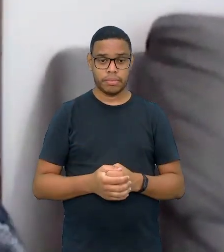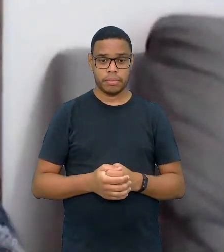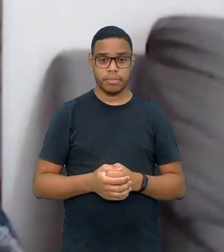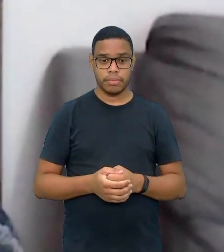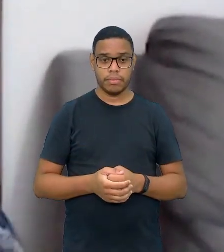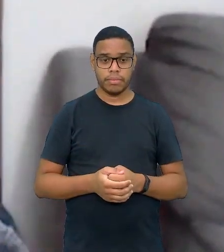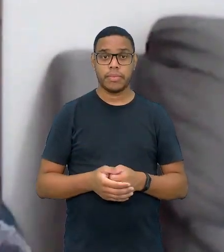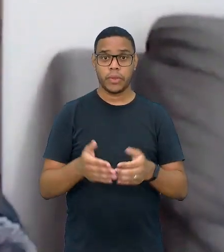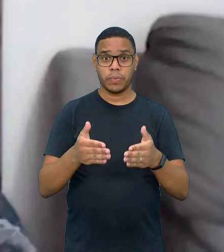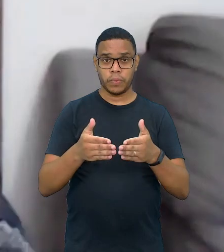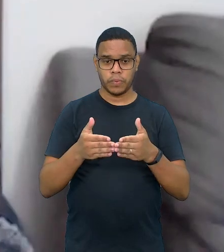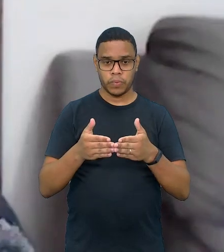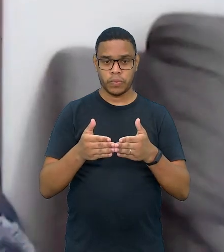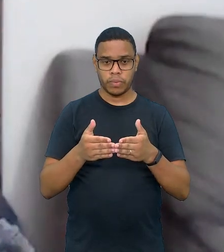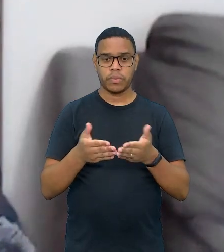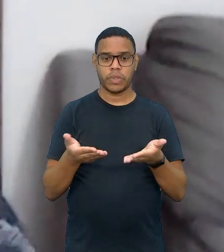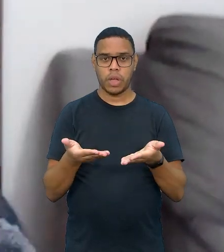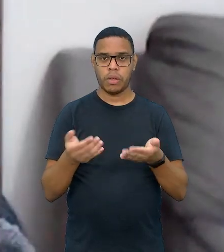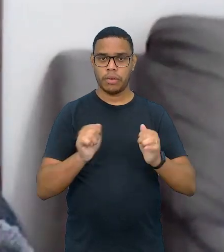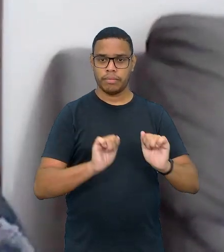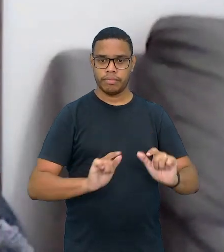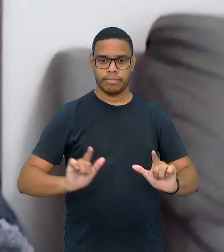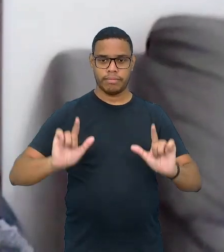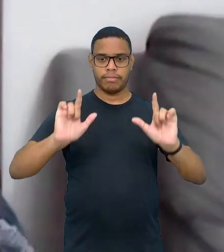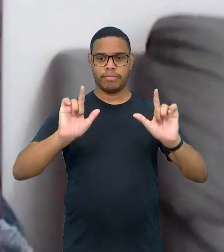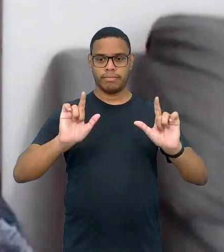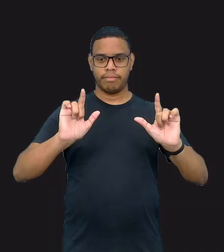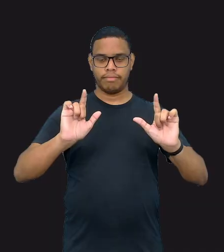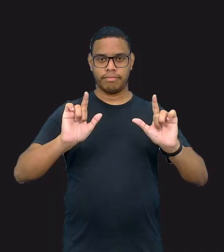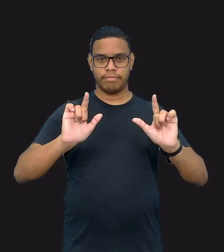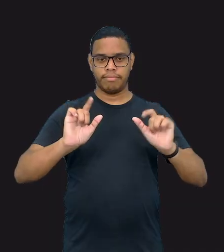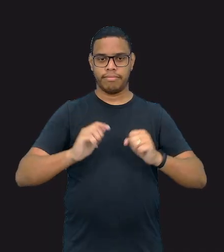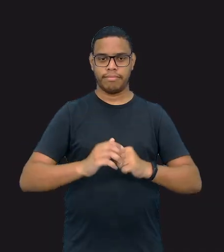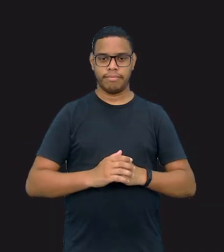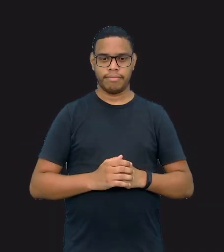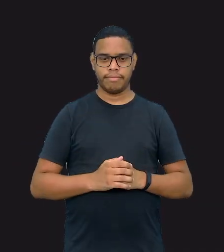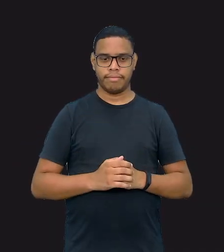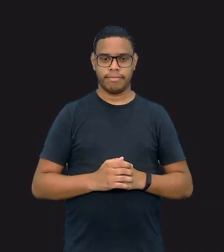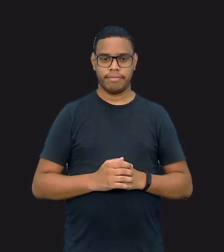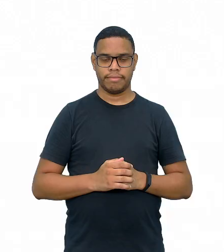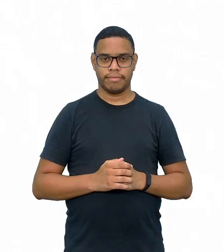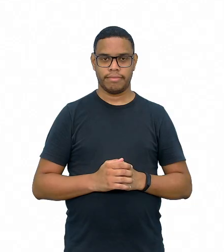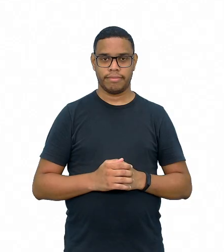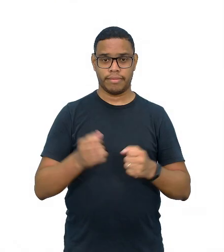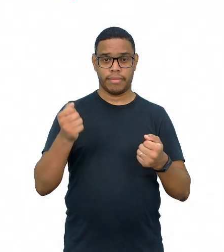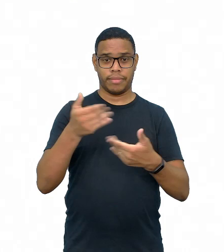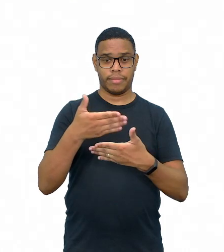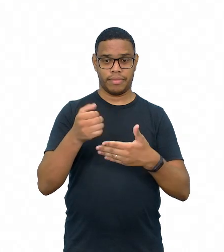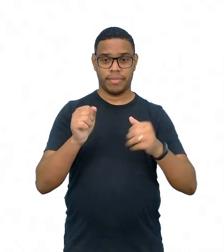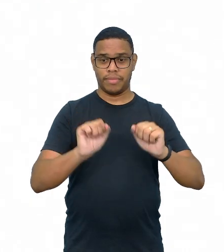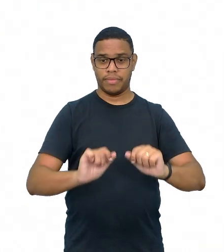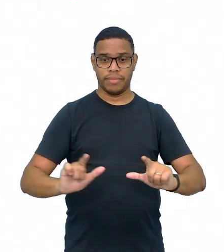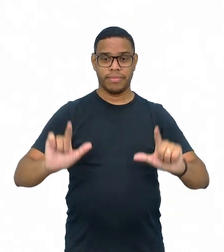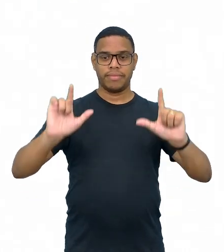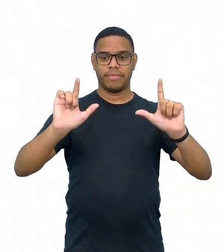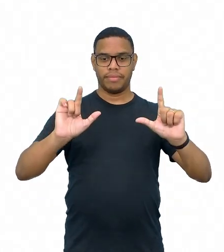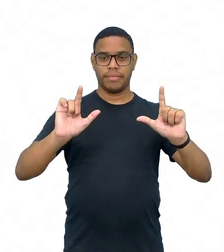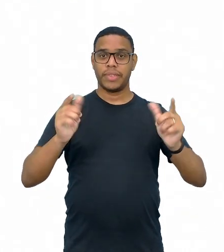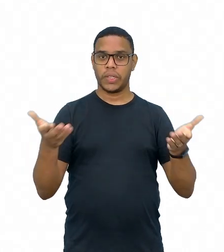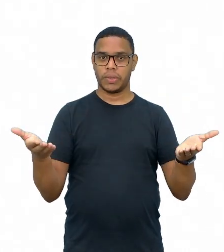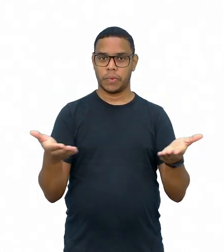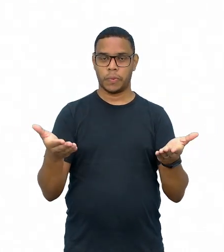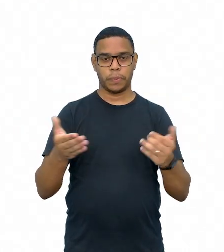dão licença, eu vou compartilhar aqui com vocês o nosso PowerPoint, já estamos